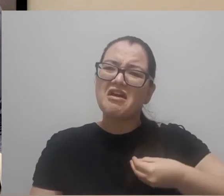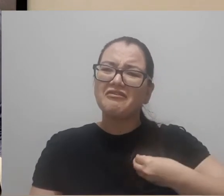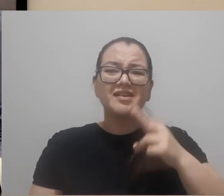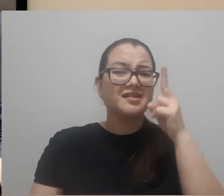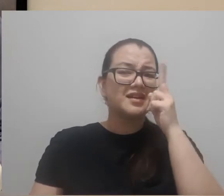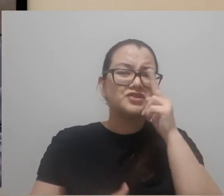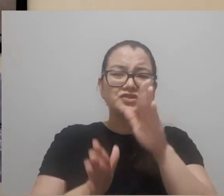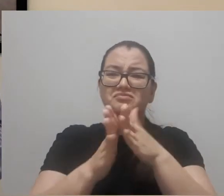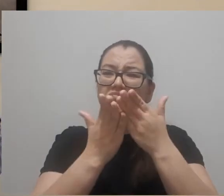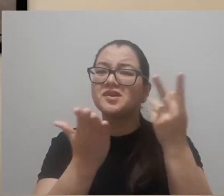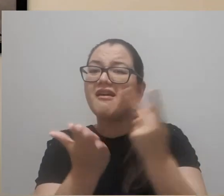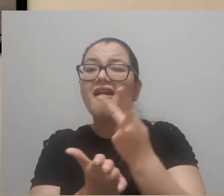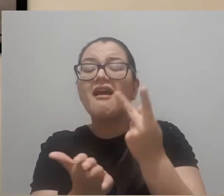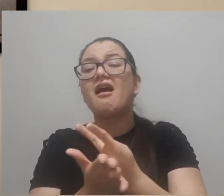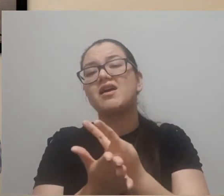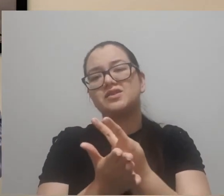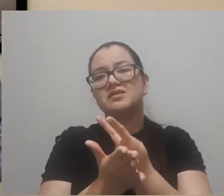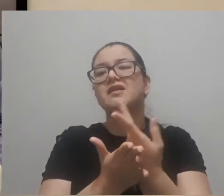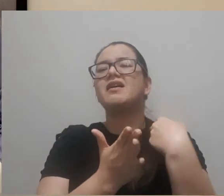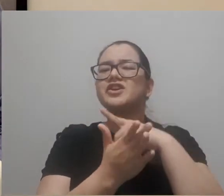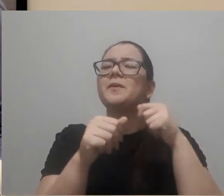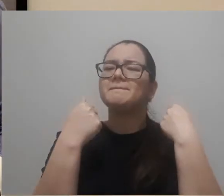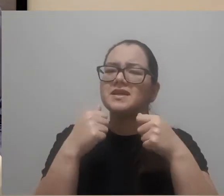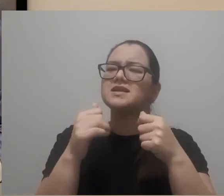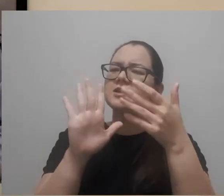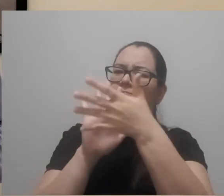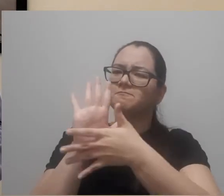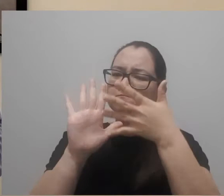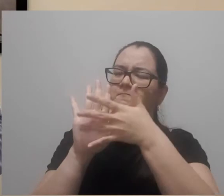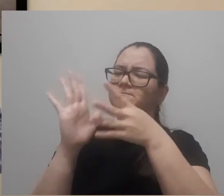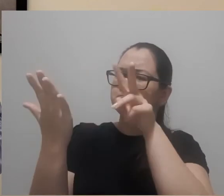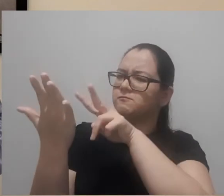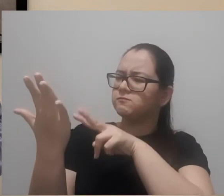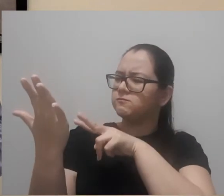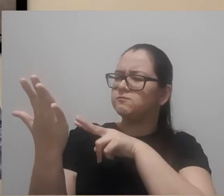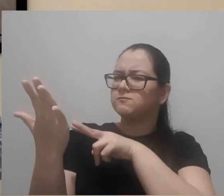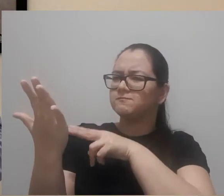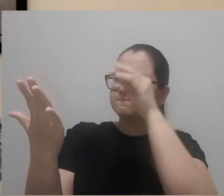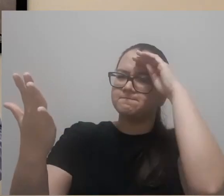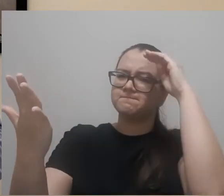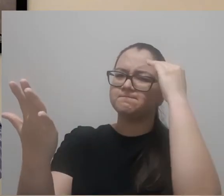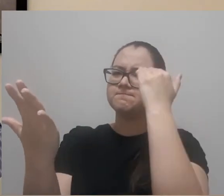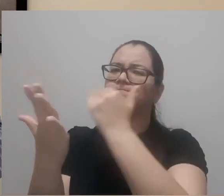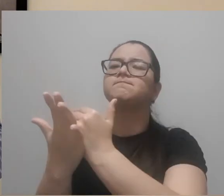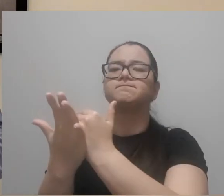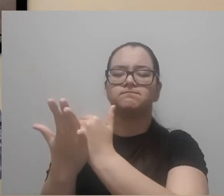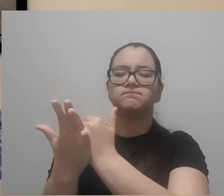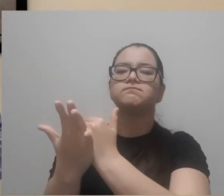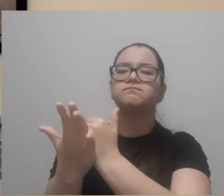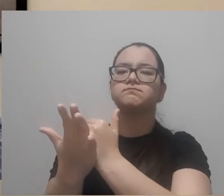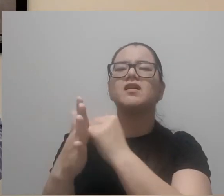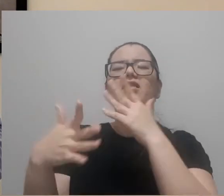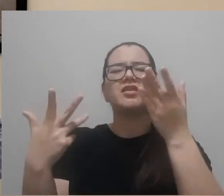Que o Senhor nos ajude a um viver em que tudo que a gente